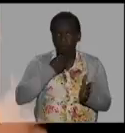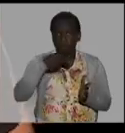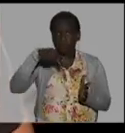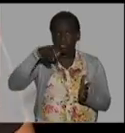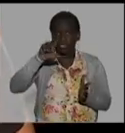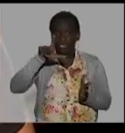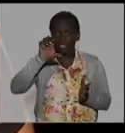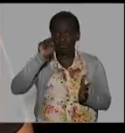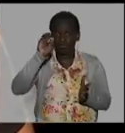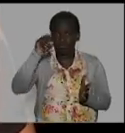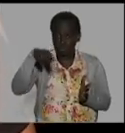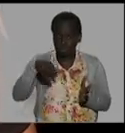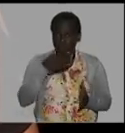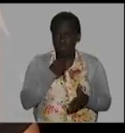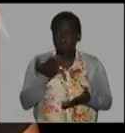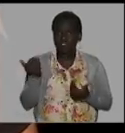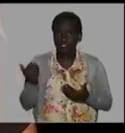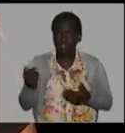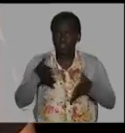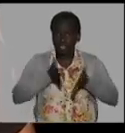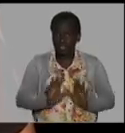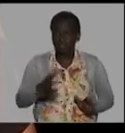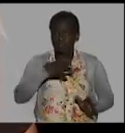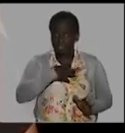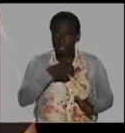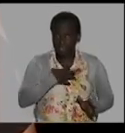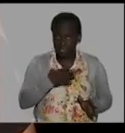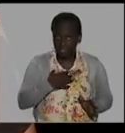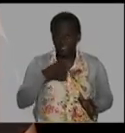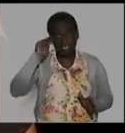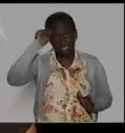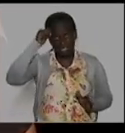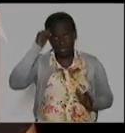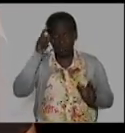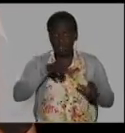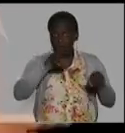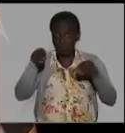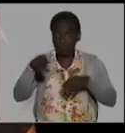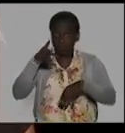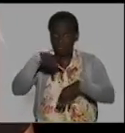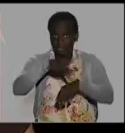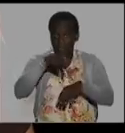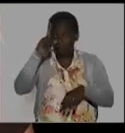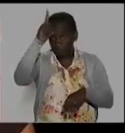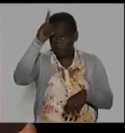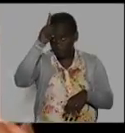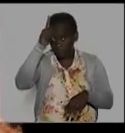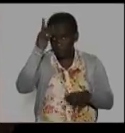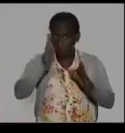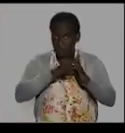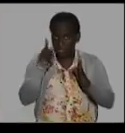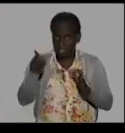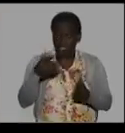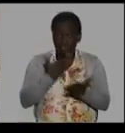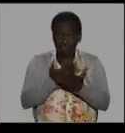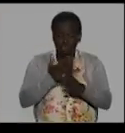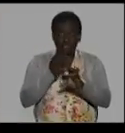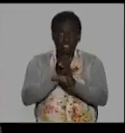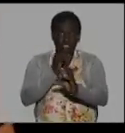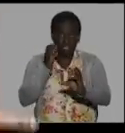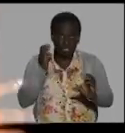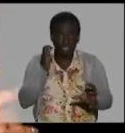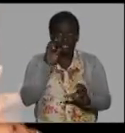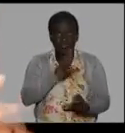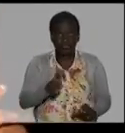o Nelson, que é um jovem baiano, negro, que mora em Berlim, que estuda numa